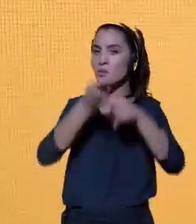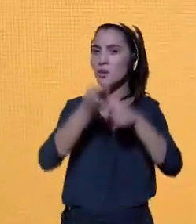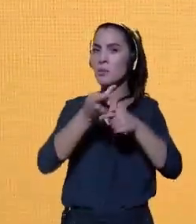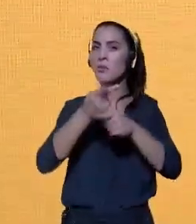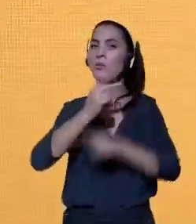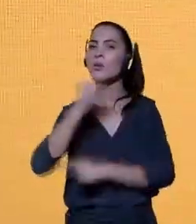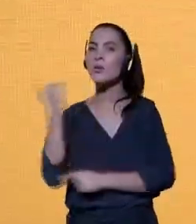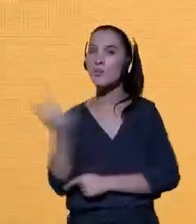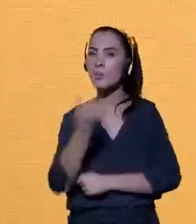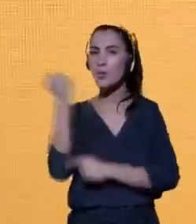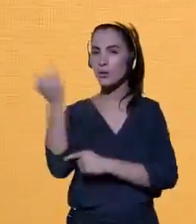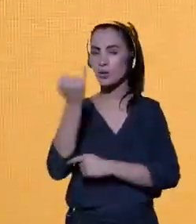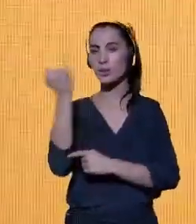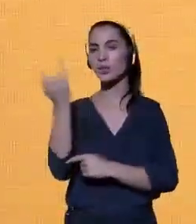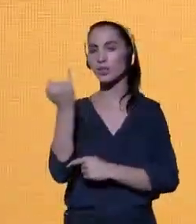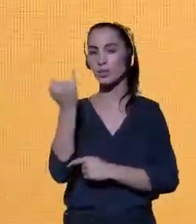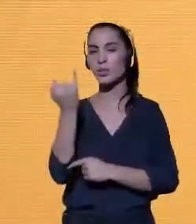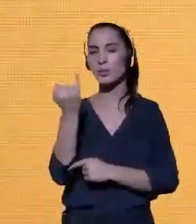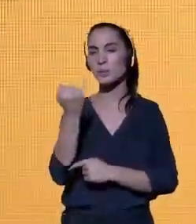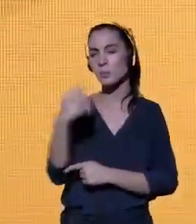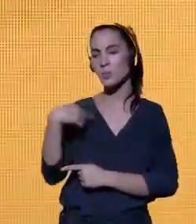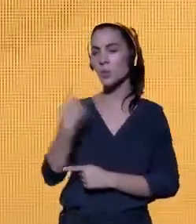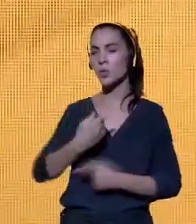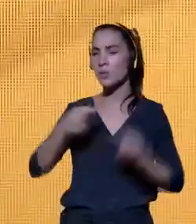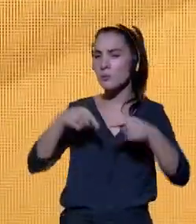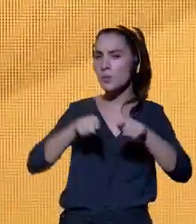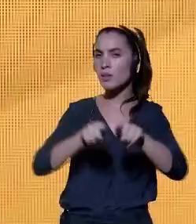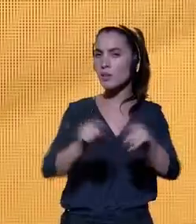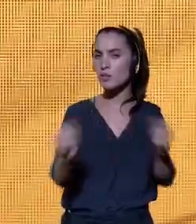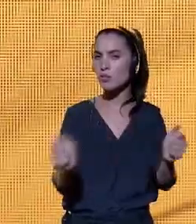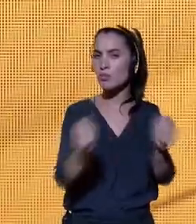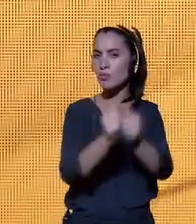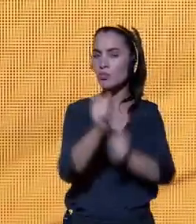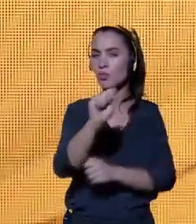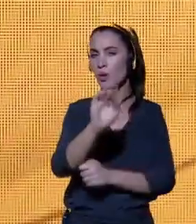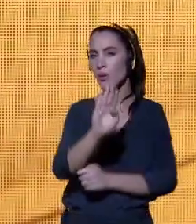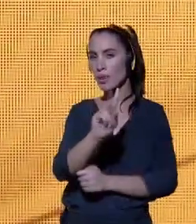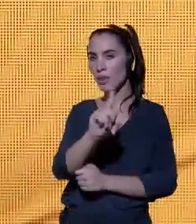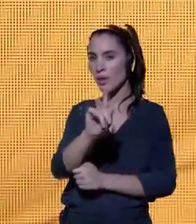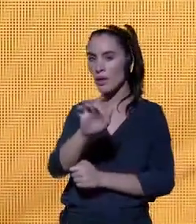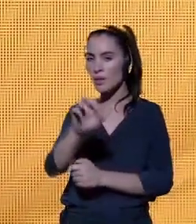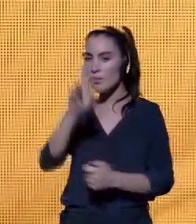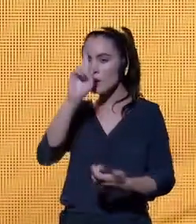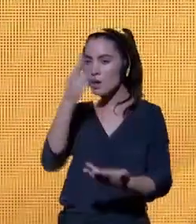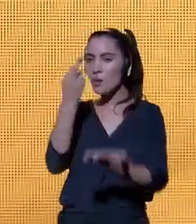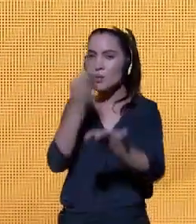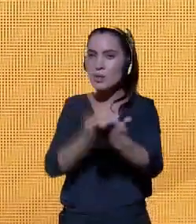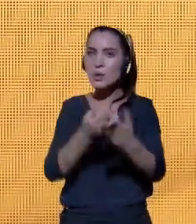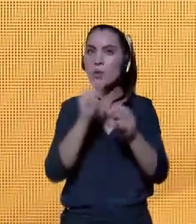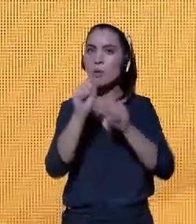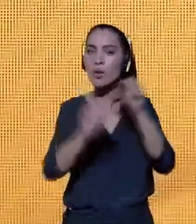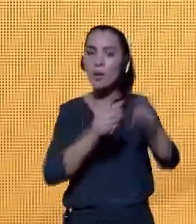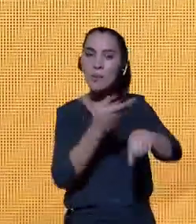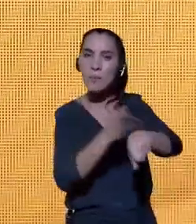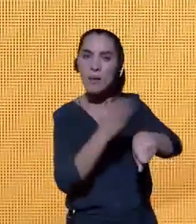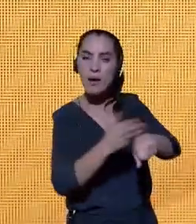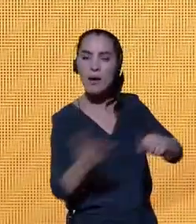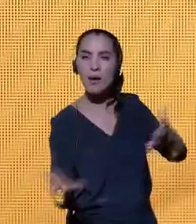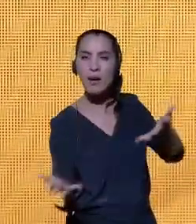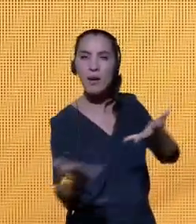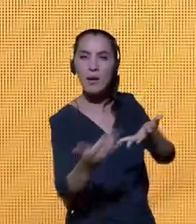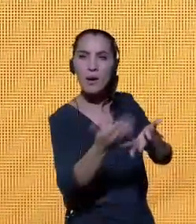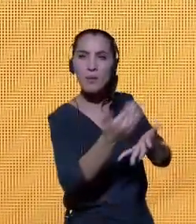importante que estamos estabelecendo essa parceria com a BDE para reconhecer realmente melhores práticas na